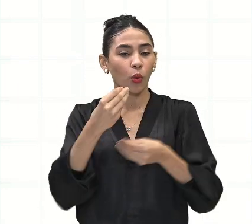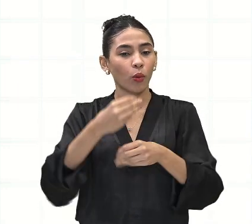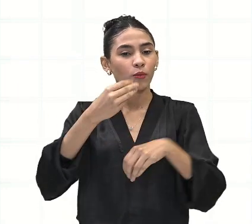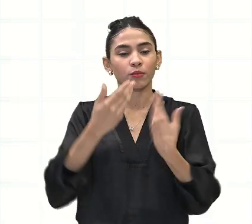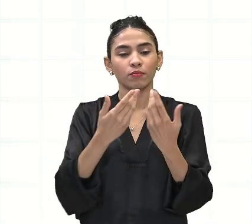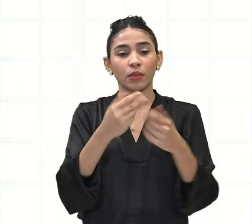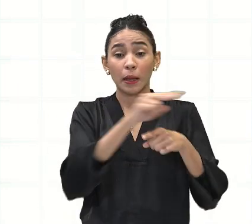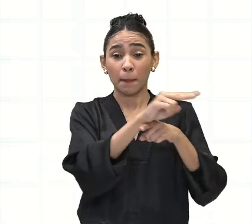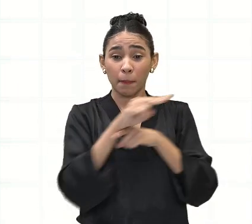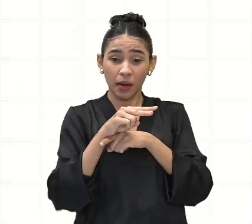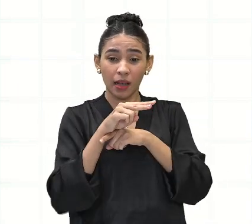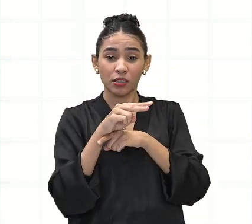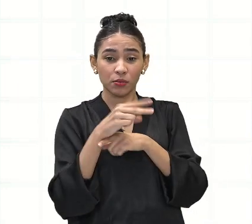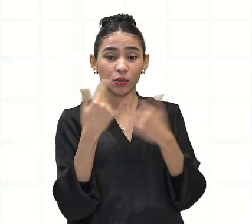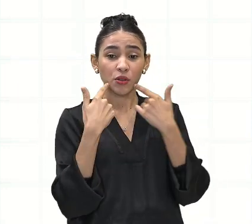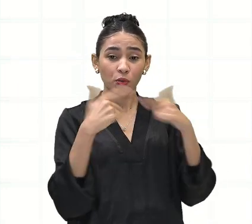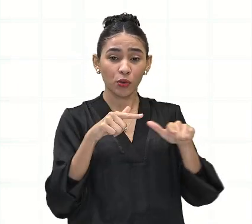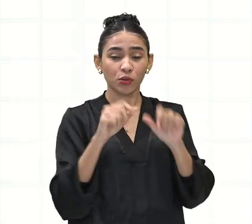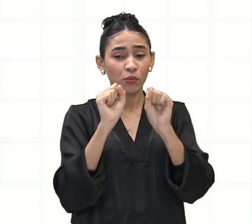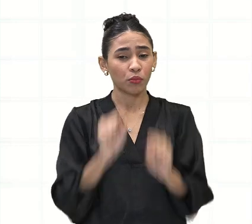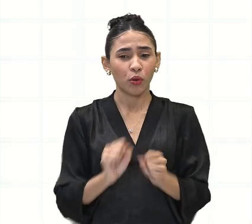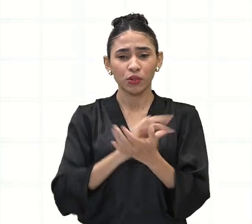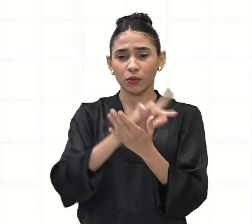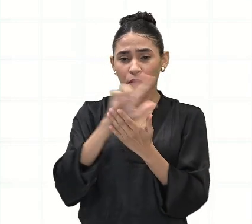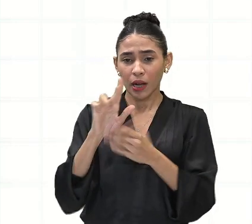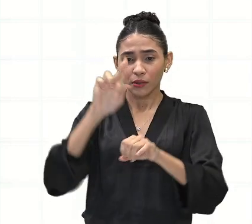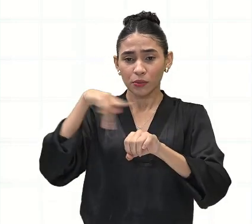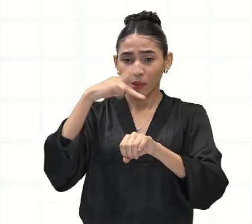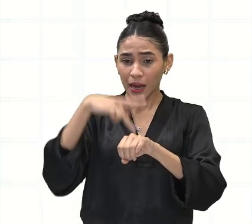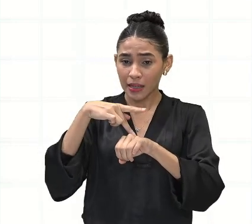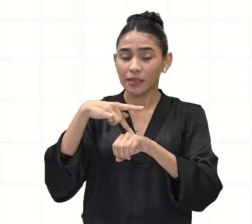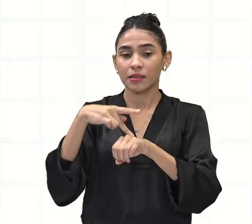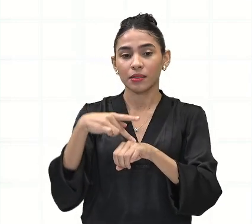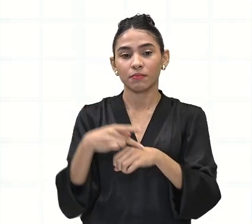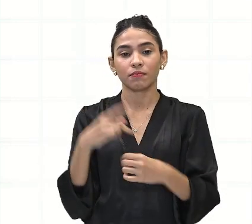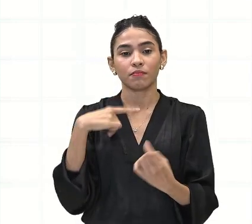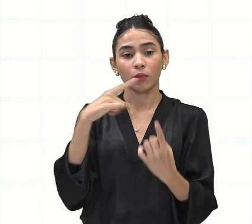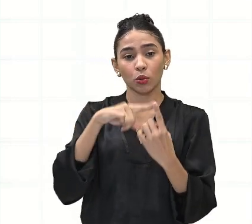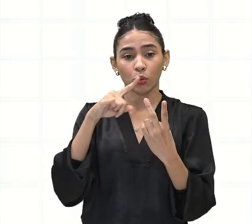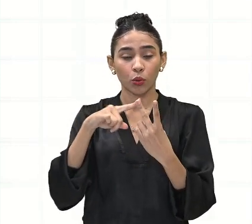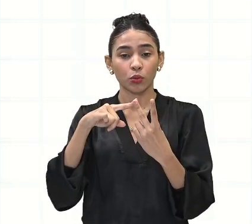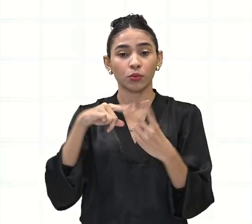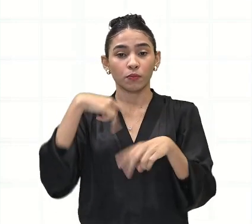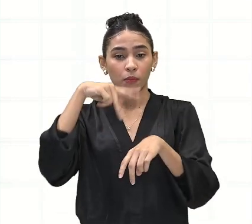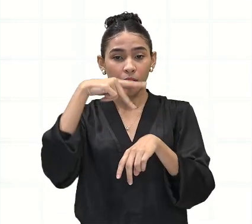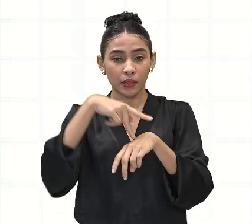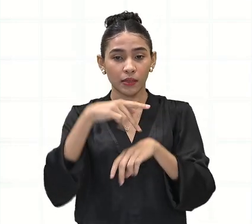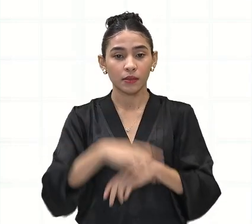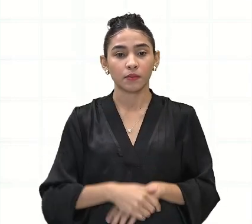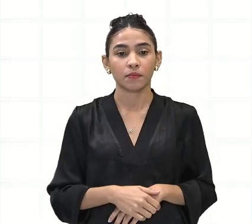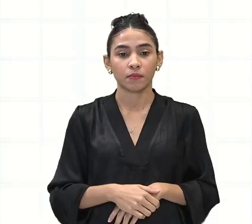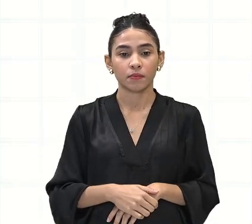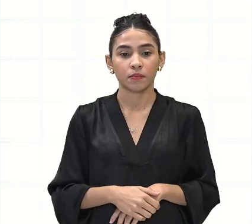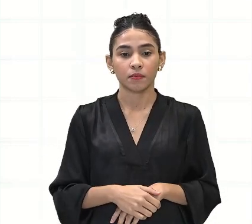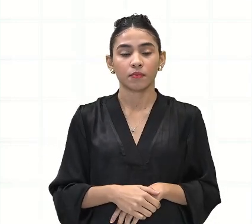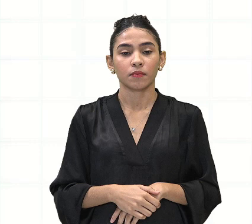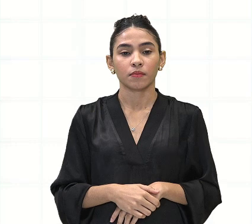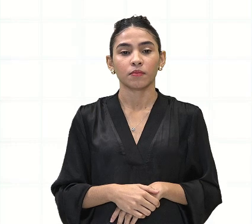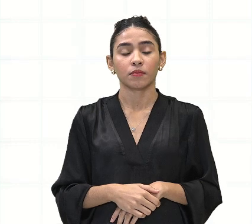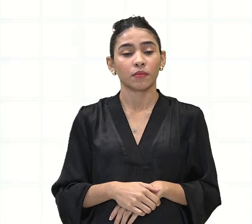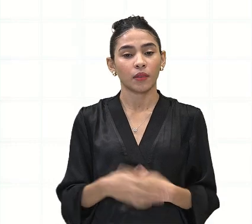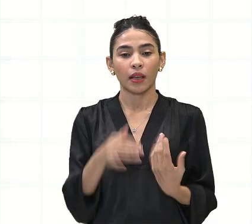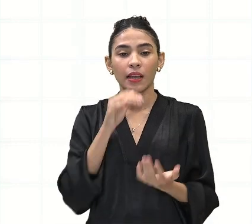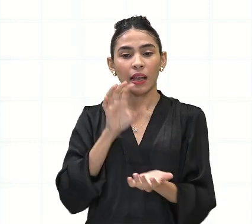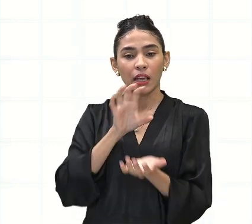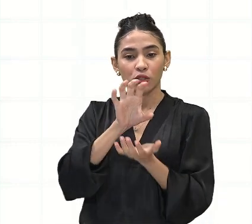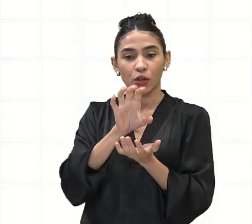países diversos e de como pode funcionar, aqui eu trouxe dois países para vocês. O primeiro deles, países, na verdade, regiões, né? Regiões